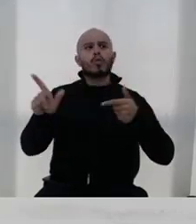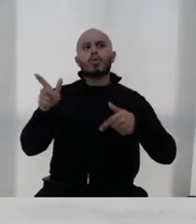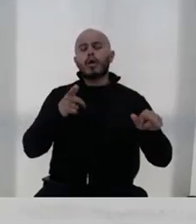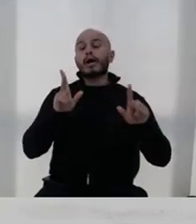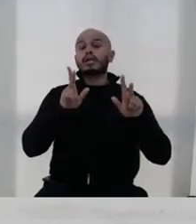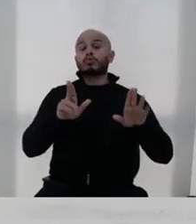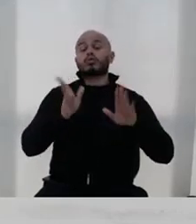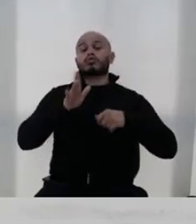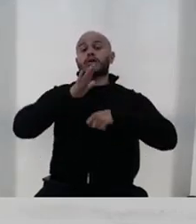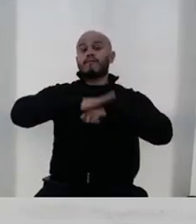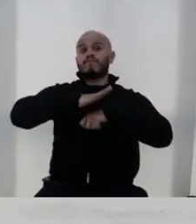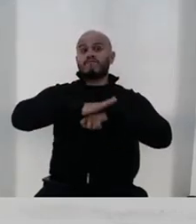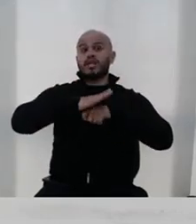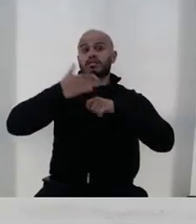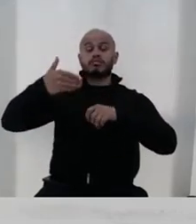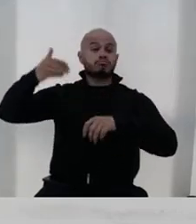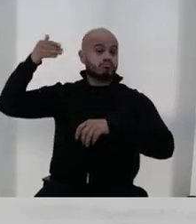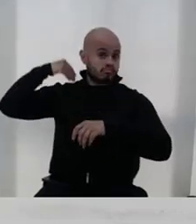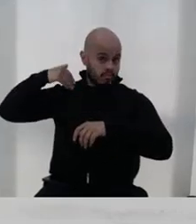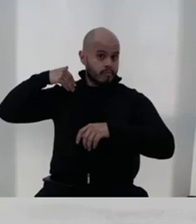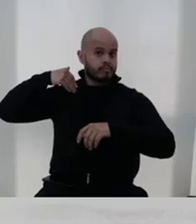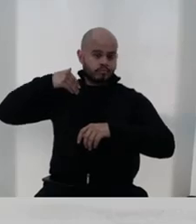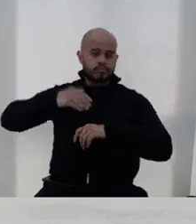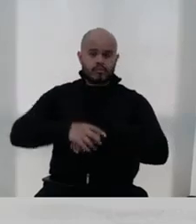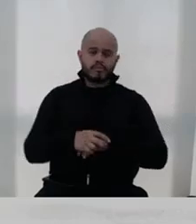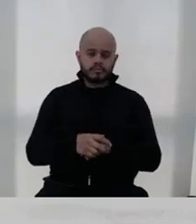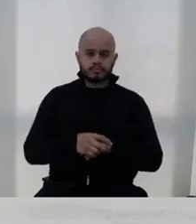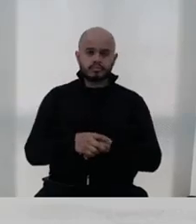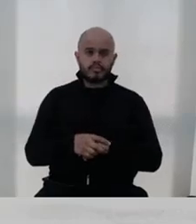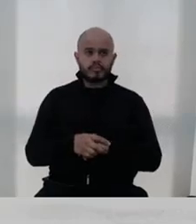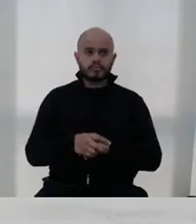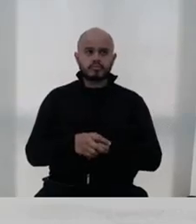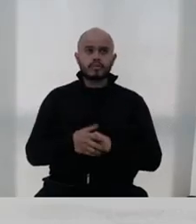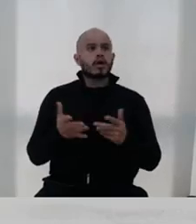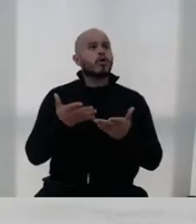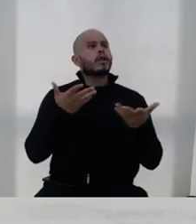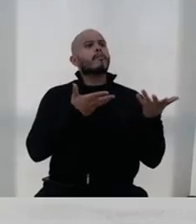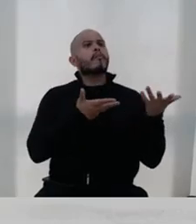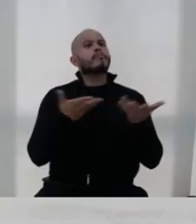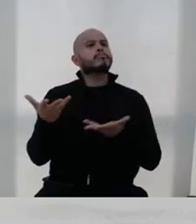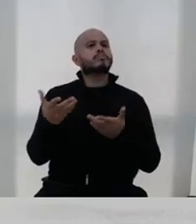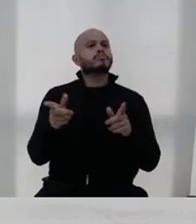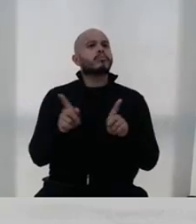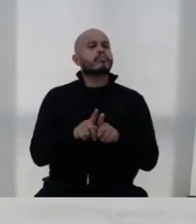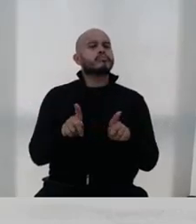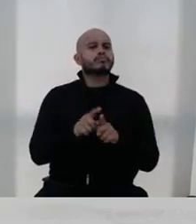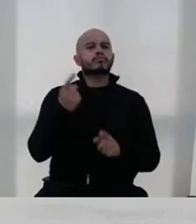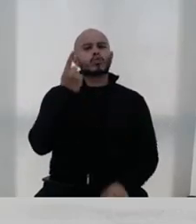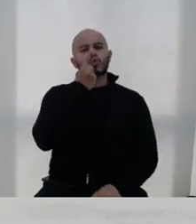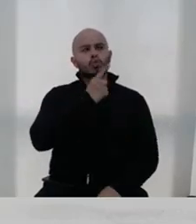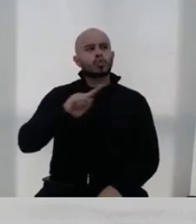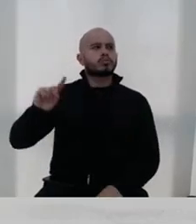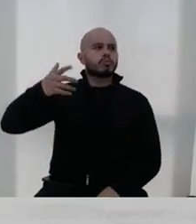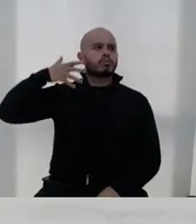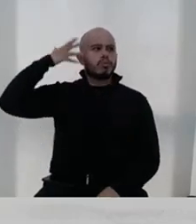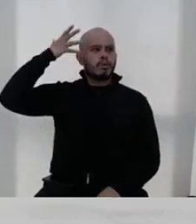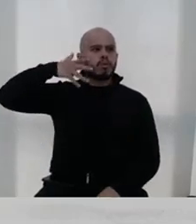feito desde o primeiro momento, quando assumimos a Defensoria Pública Geral. Na sequência, gostaria de convidar para a manifestação, a última